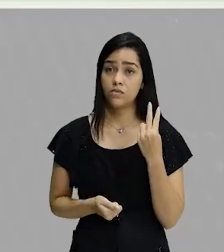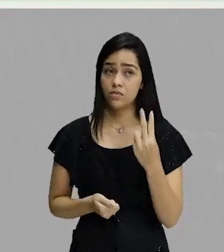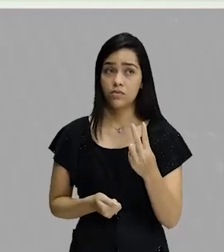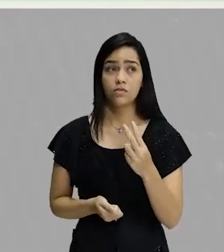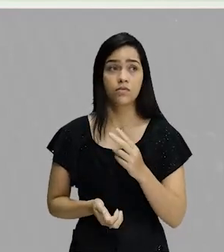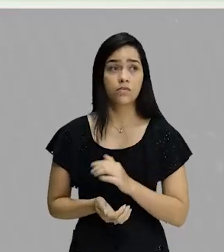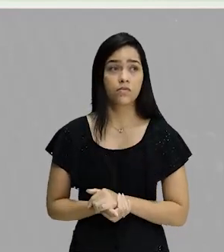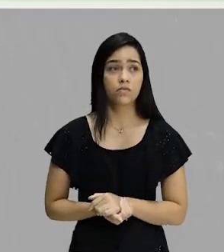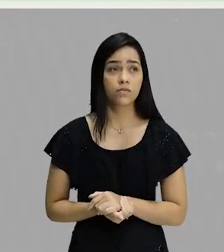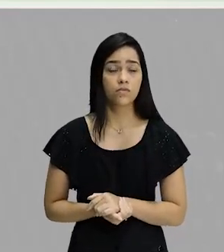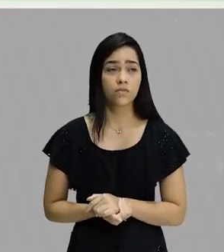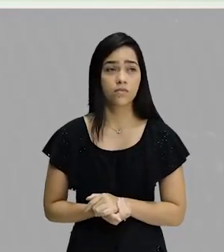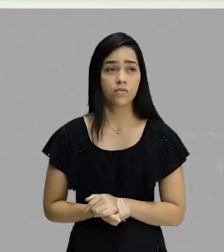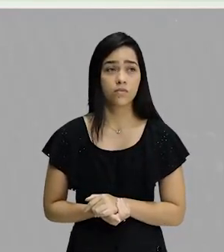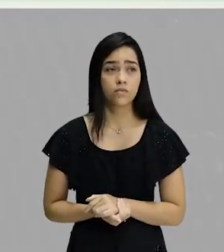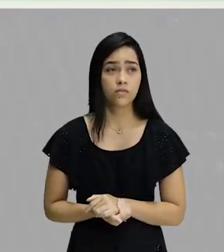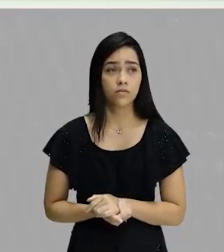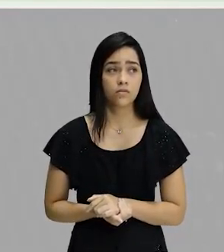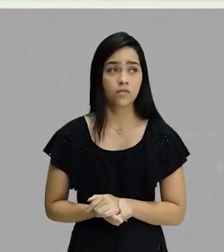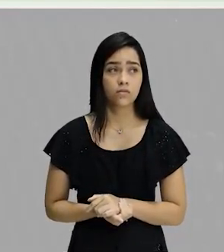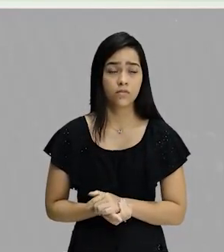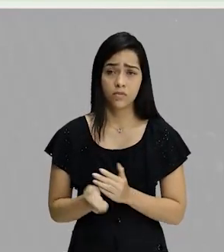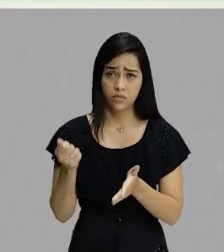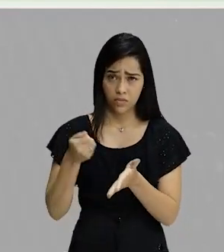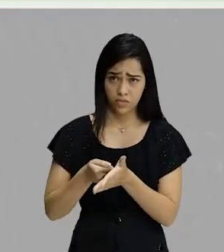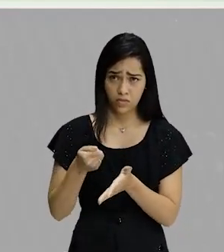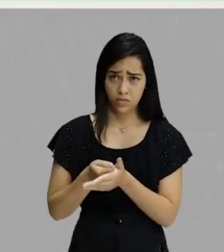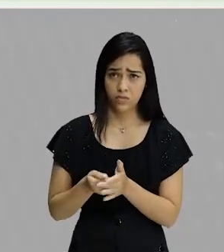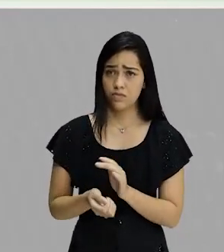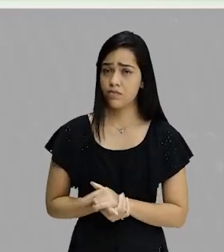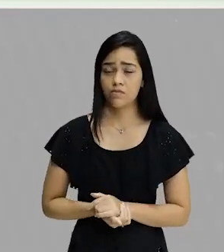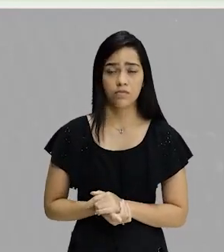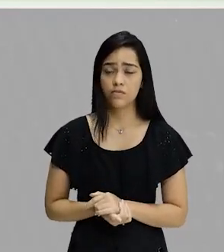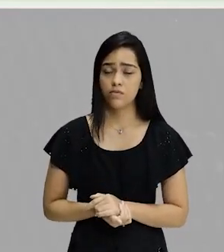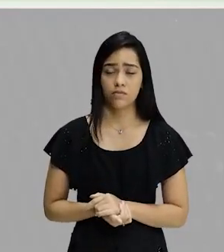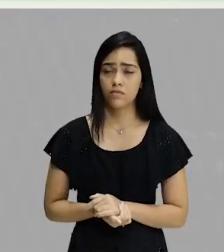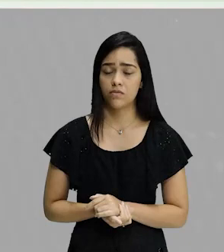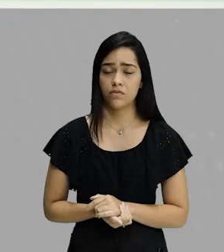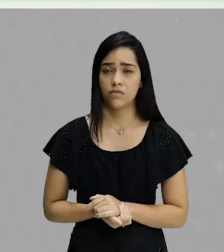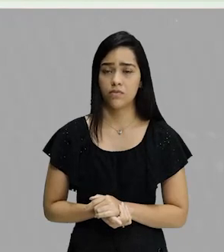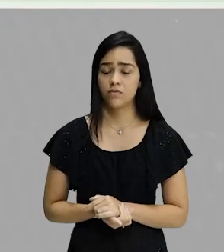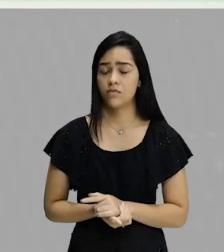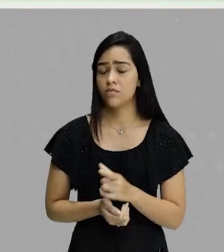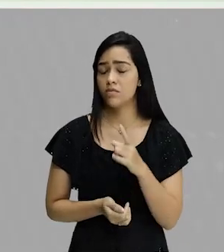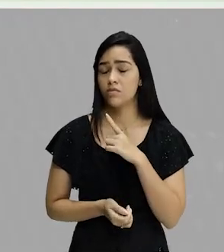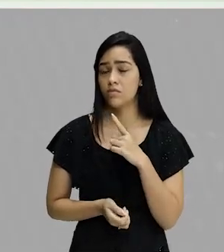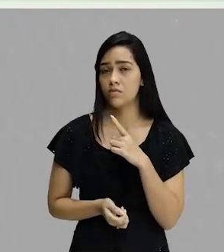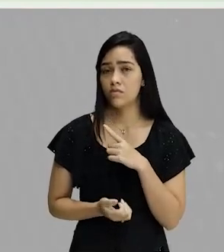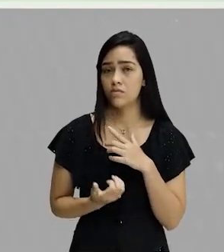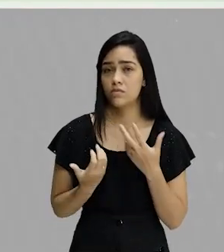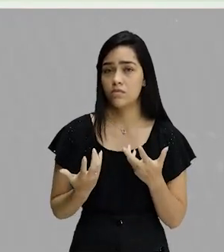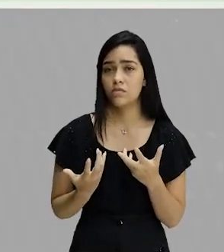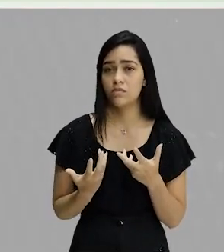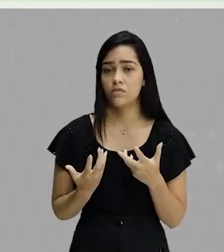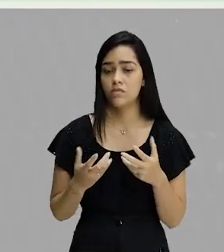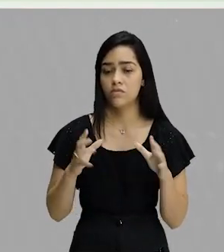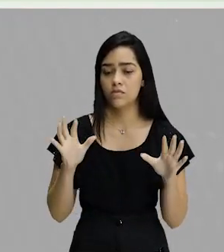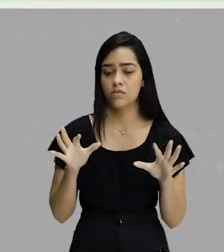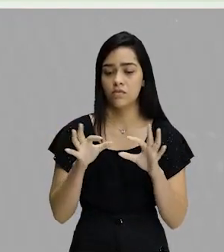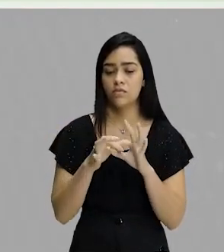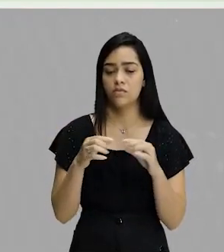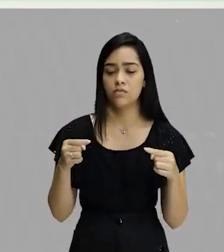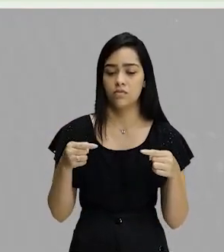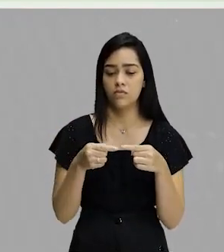Ó. Deixar a equação menor. É obrigado a fazer isso? Não. Tá? Você vai tomar uma equação que seja colinear essa